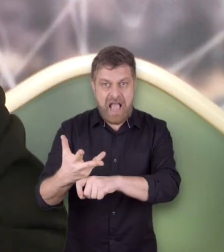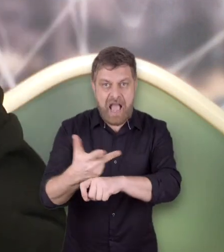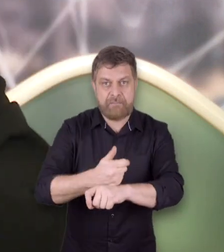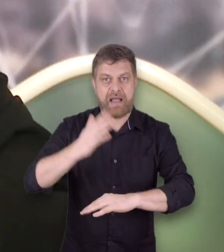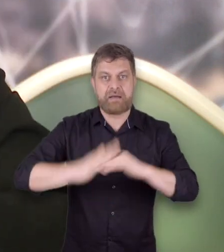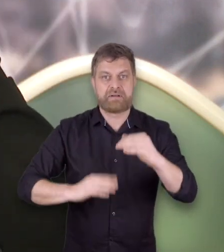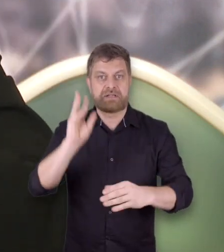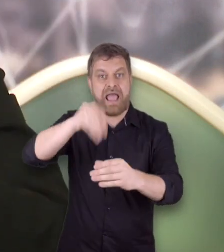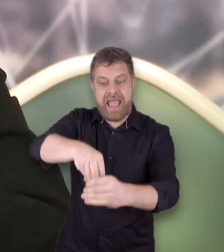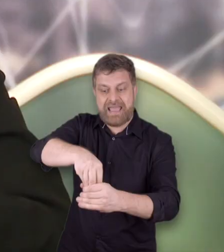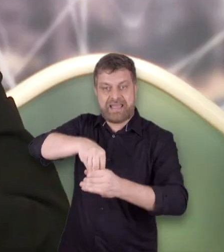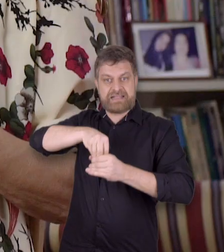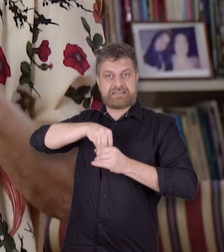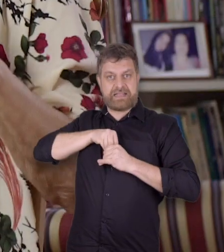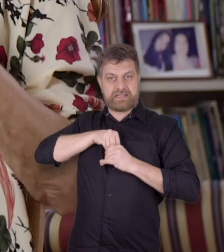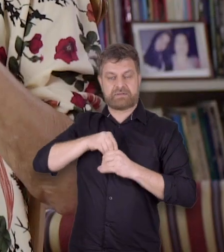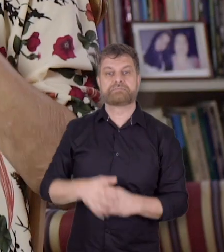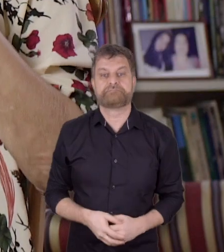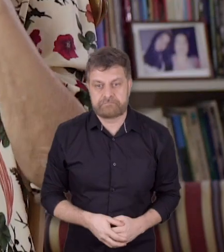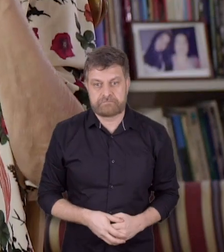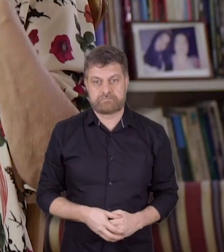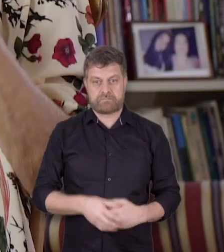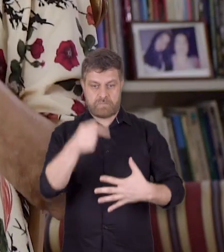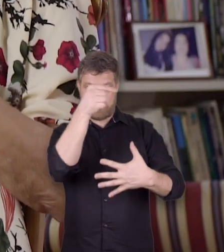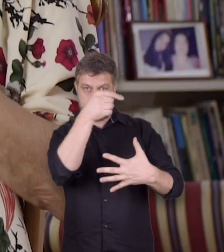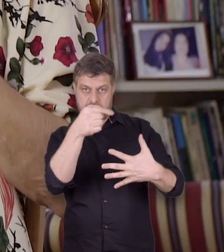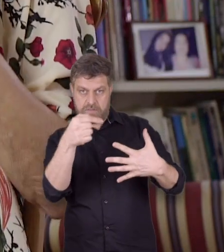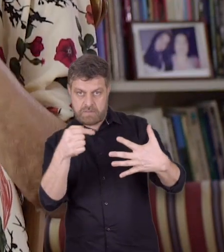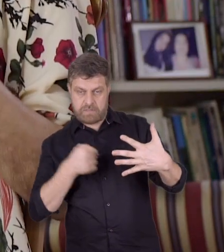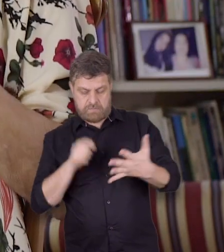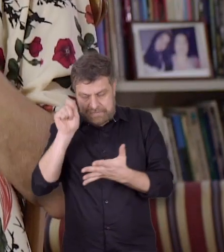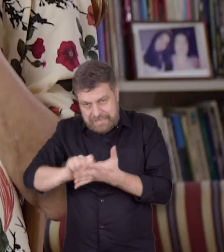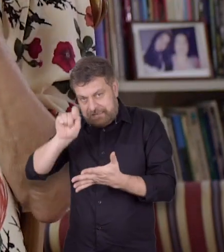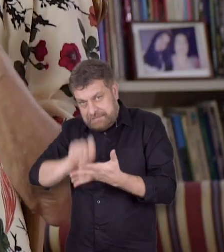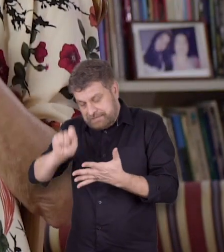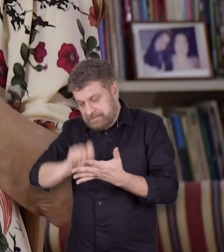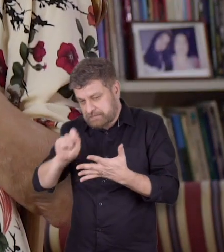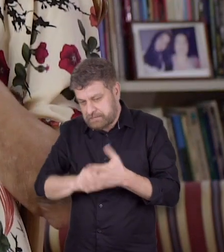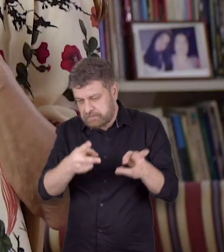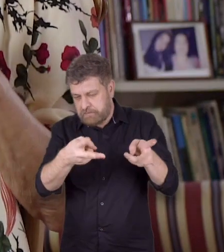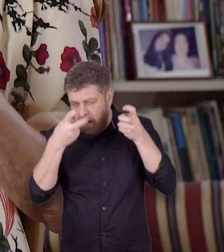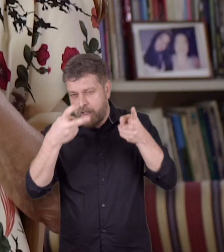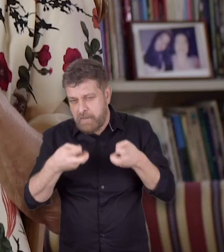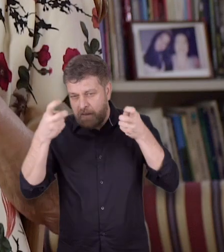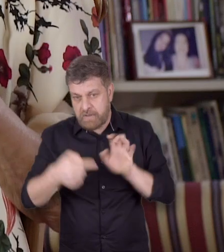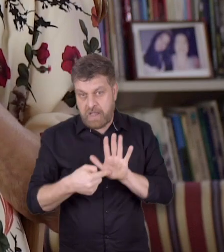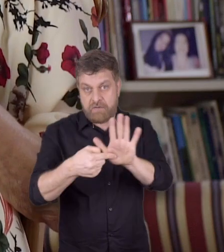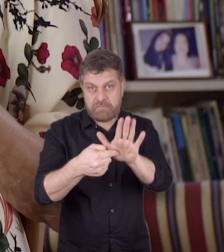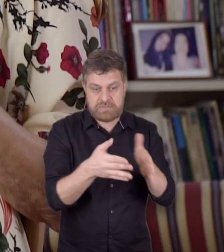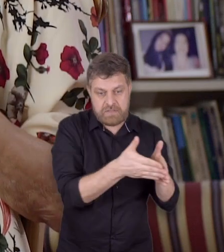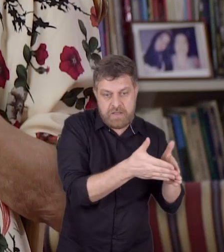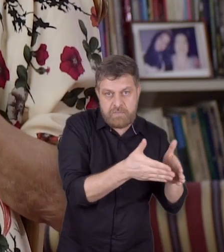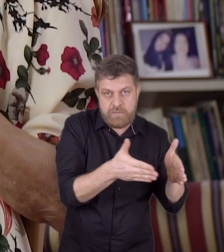agir internamente. Todas essas camadas que eu fui anotando, não é, e que eu fui mostrando,